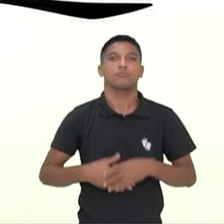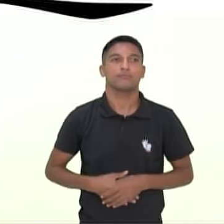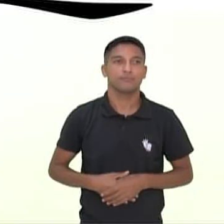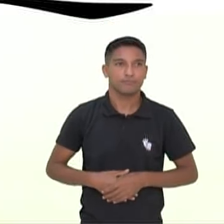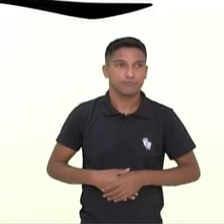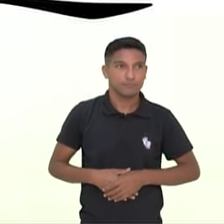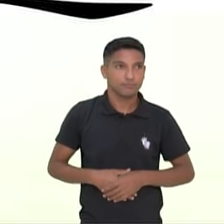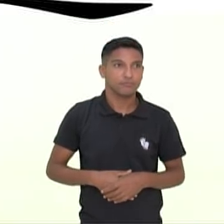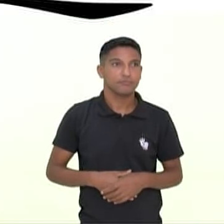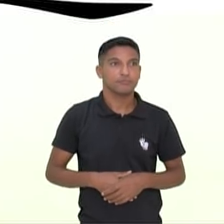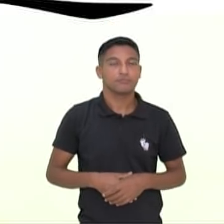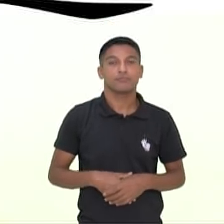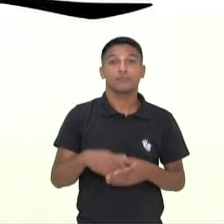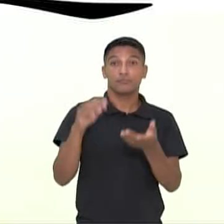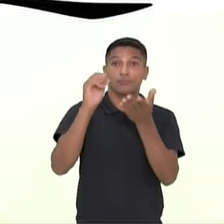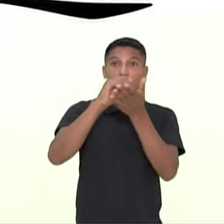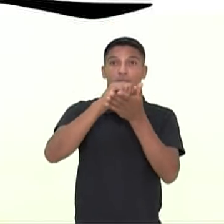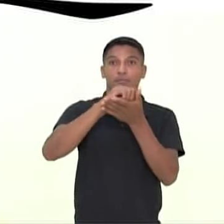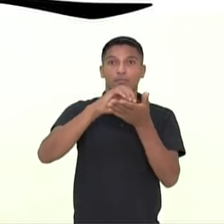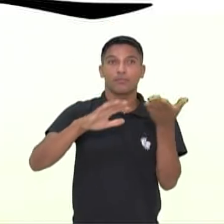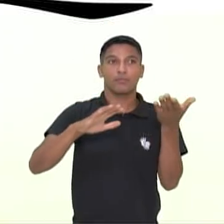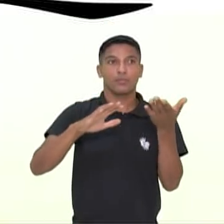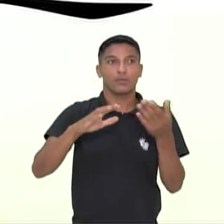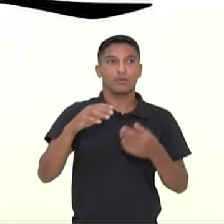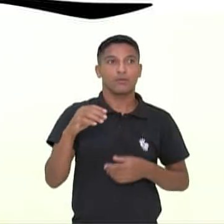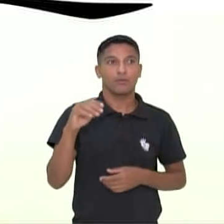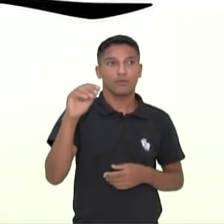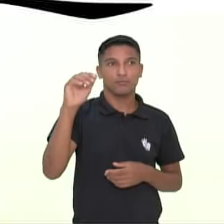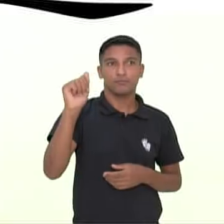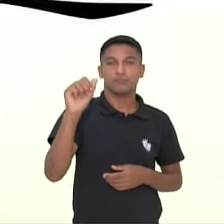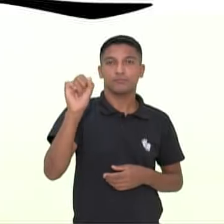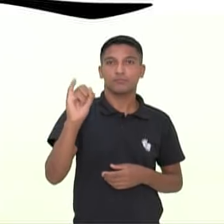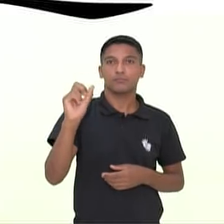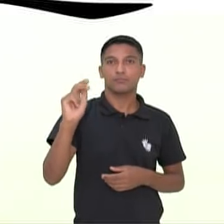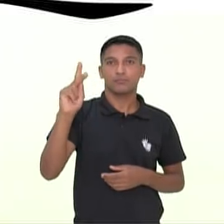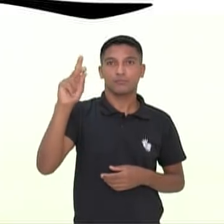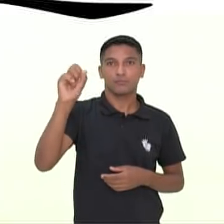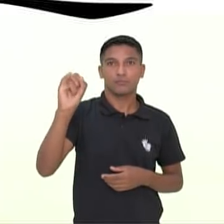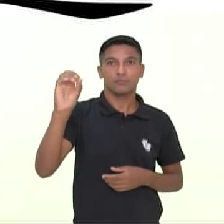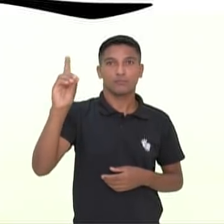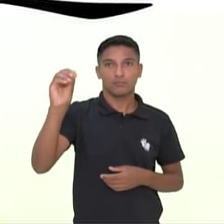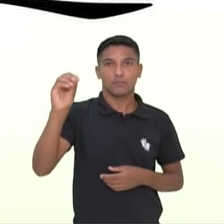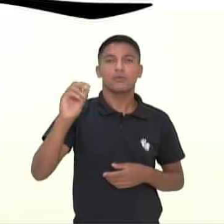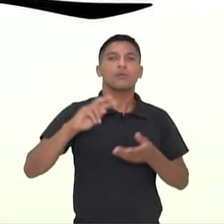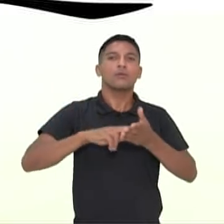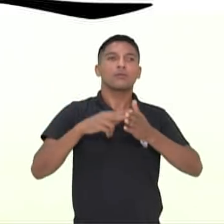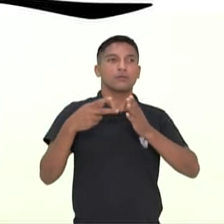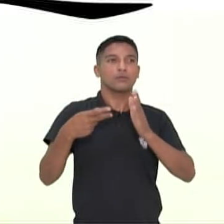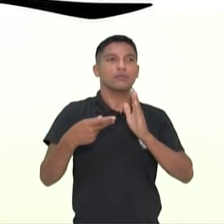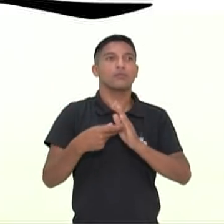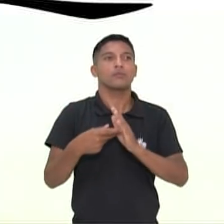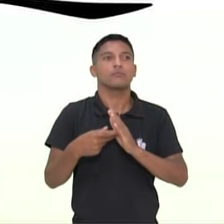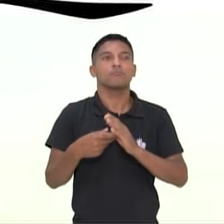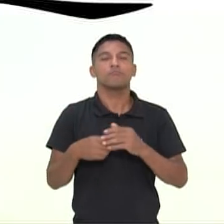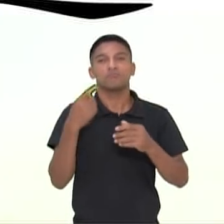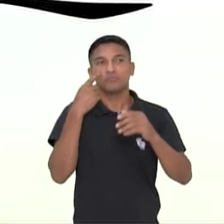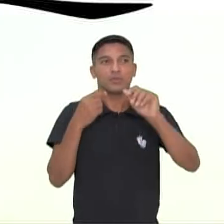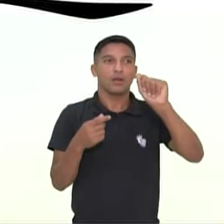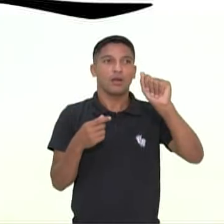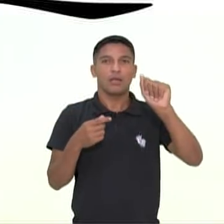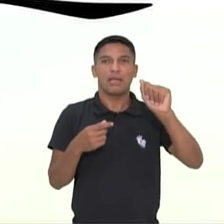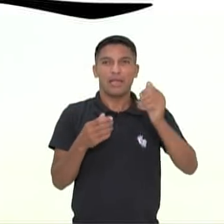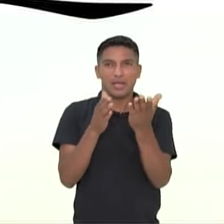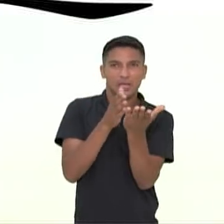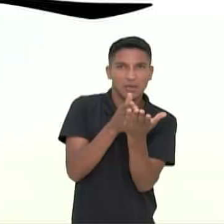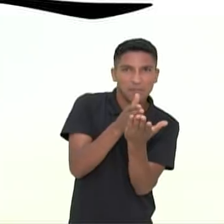Primeiro exercício, então. O Aikido é considerado o quê? O caminho das mãos e dos pés? O caminho